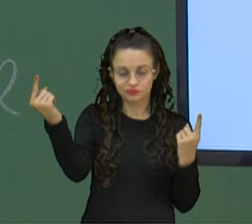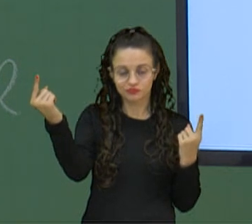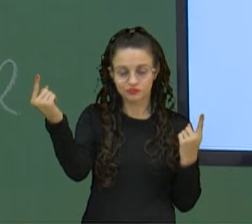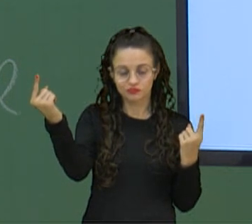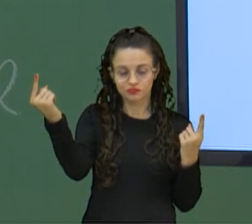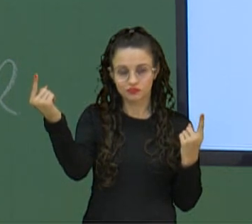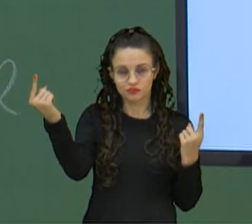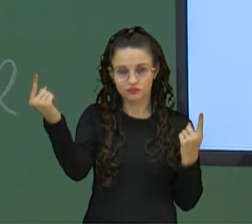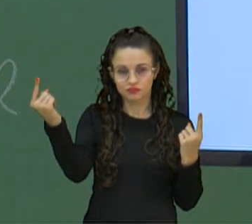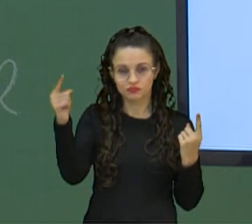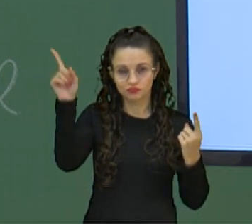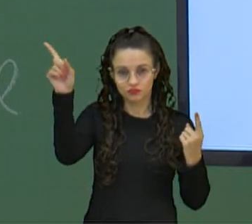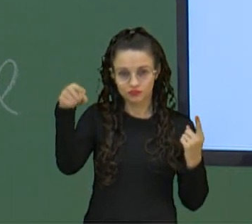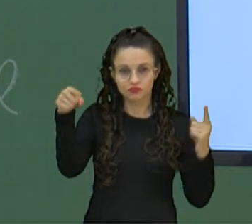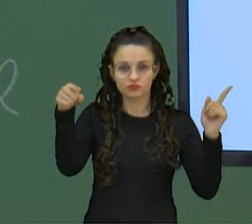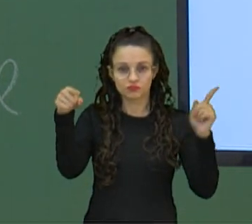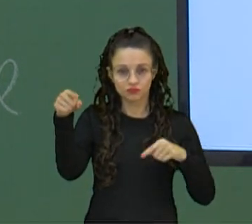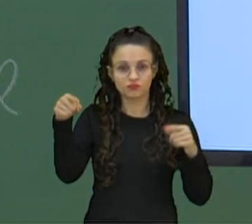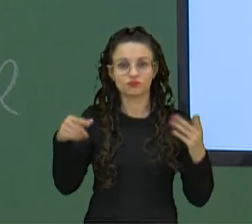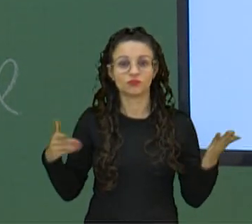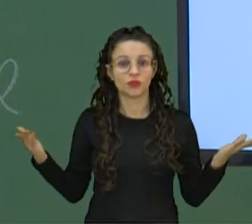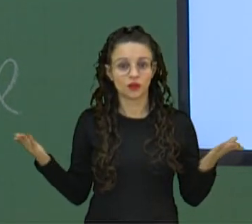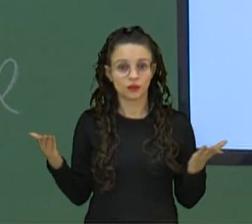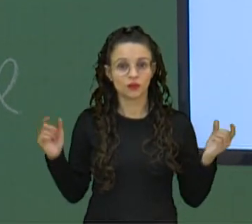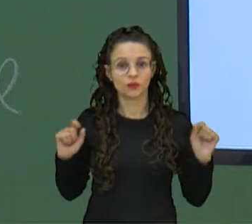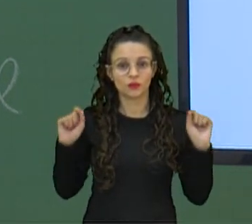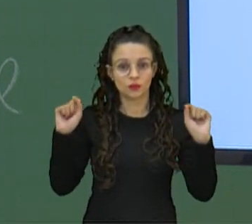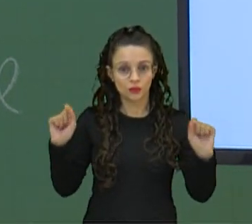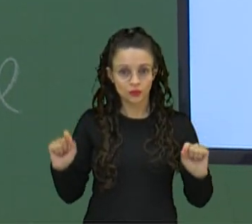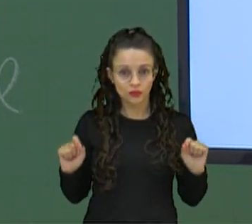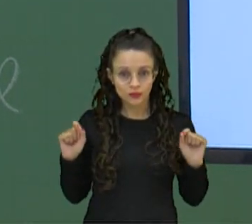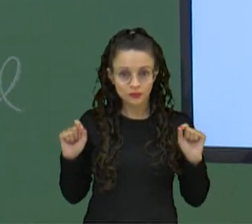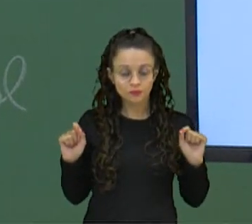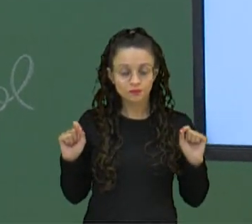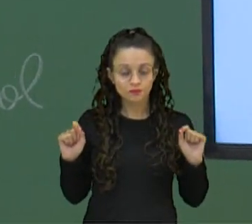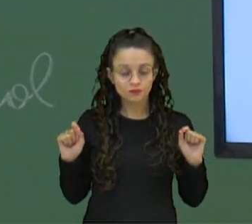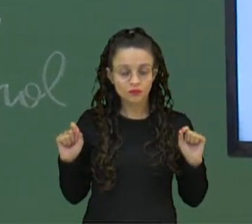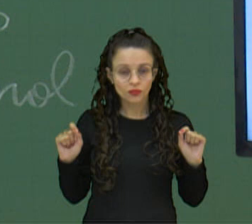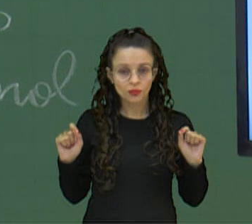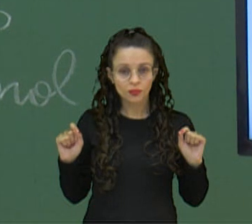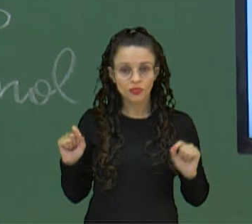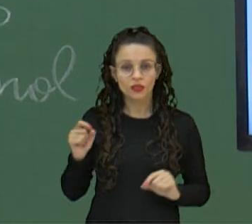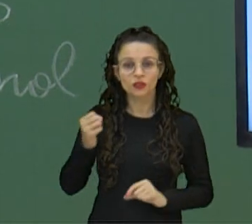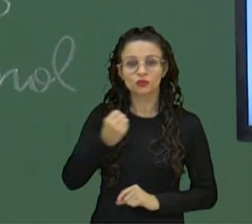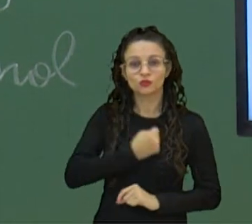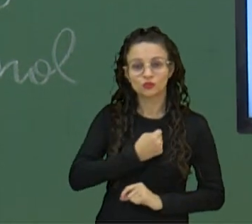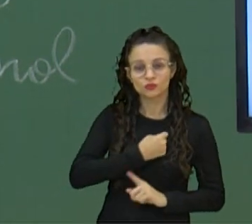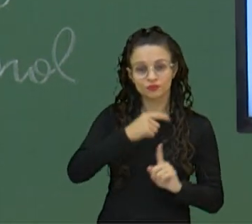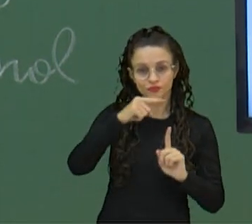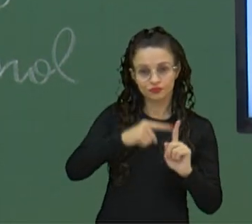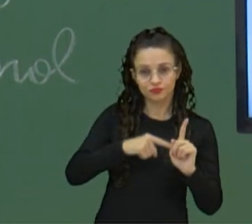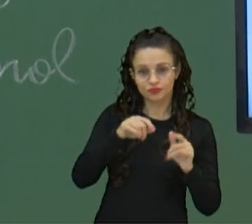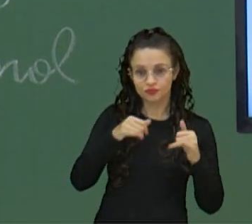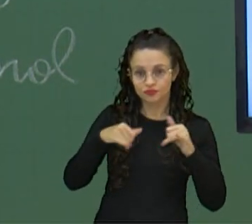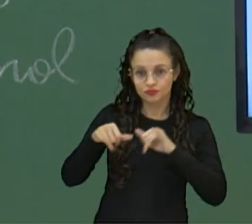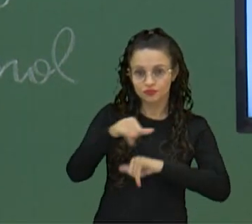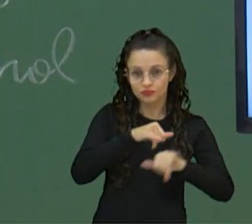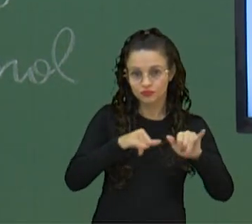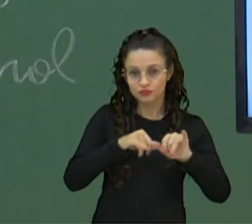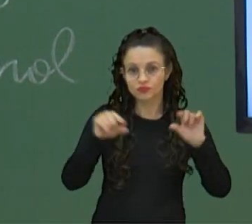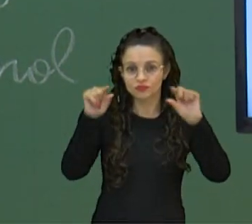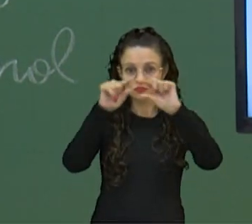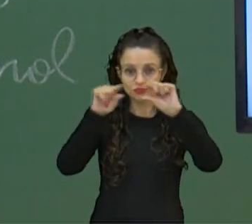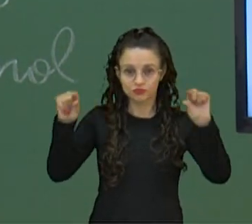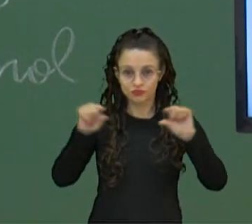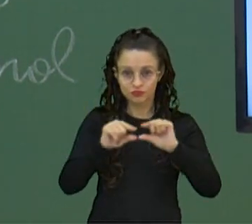produtos, cai fora. Agora eu vou pegar os valores das entalpias de cada uma dessas equações e vou